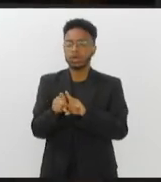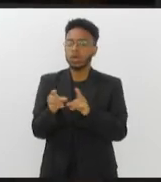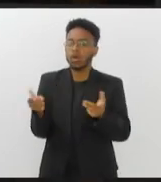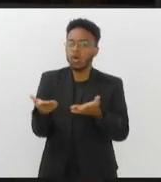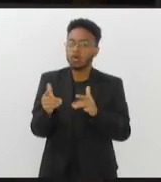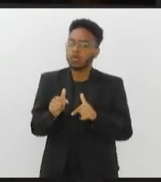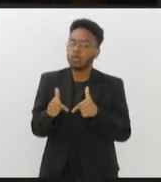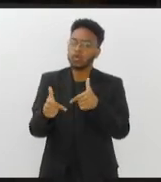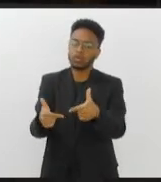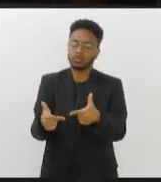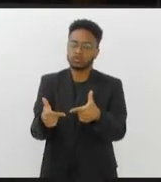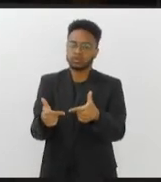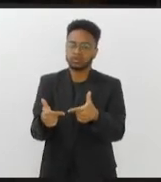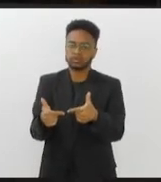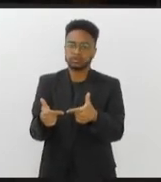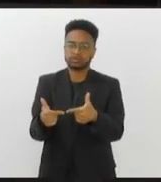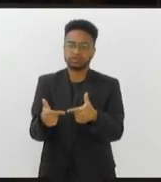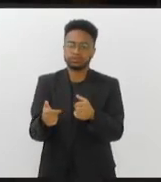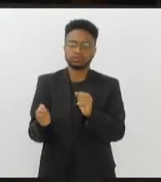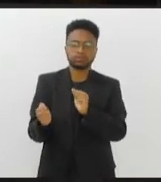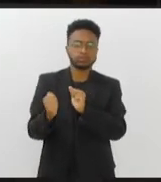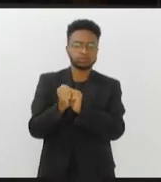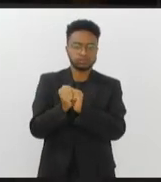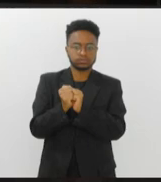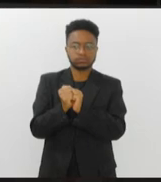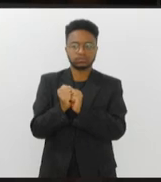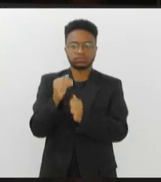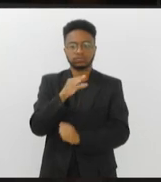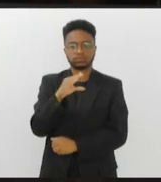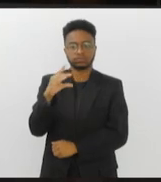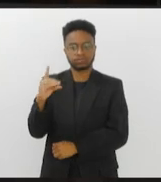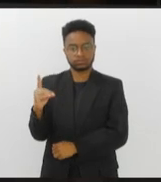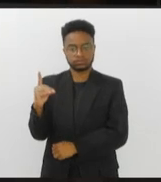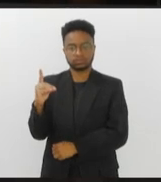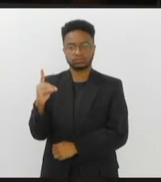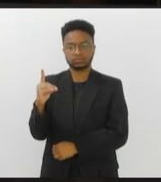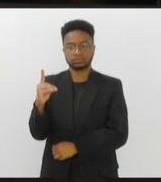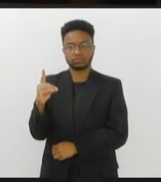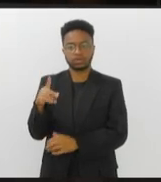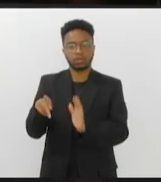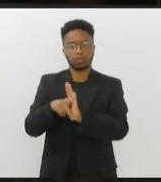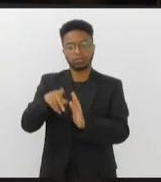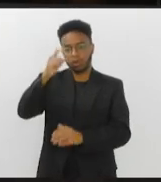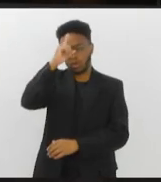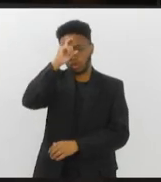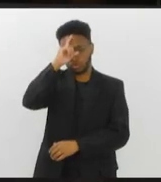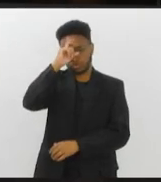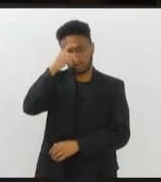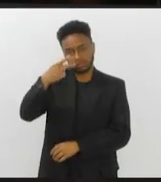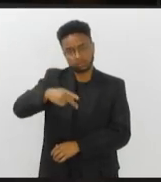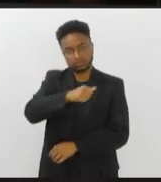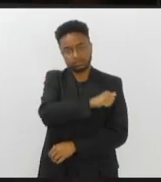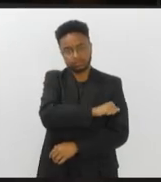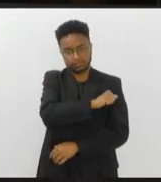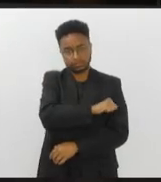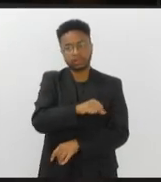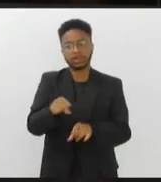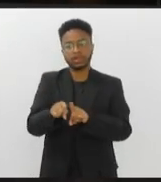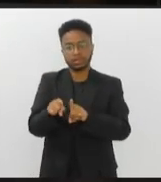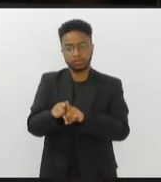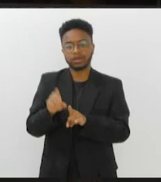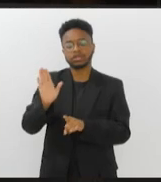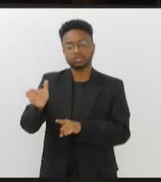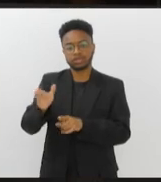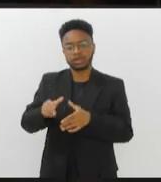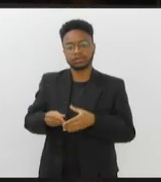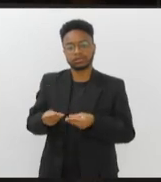fortemente junto à coordenadoria aí dos hospitais do Estado do Rio de Janeiro, já foi condecorado com a